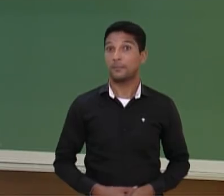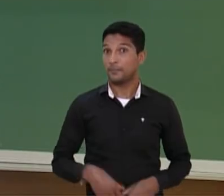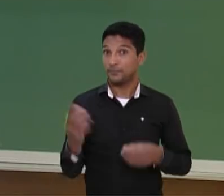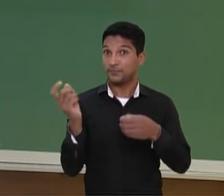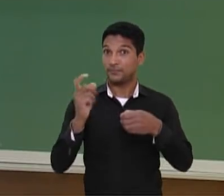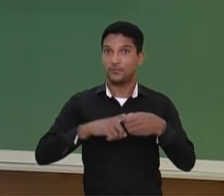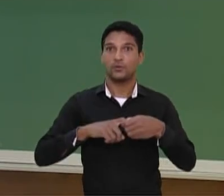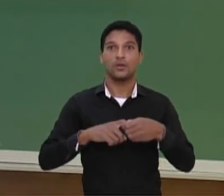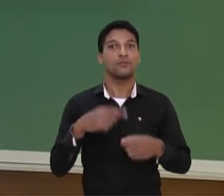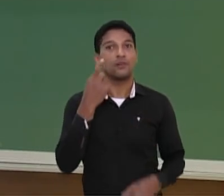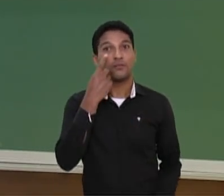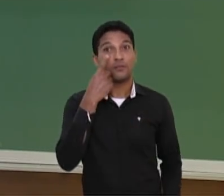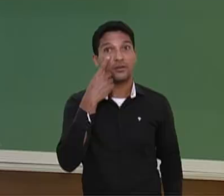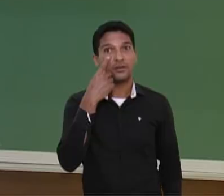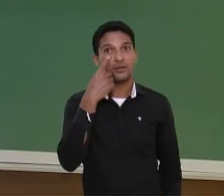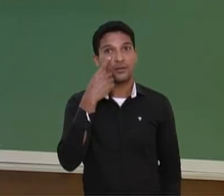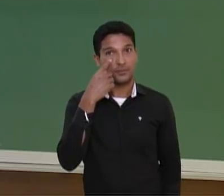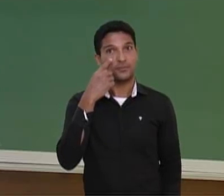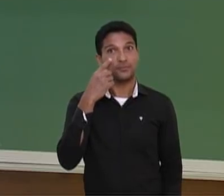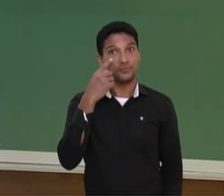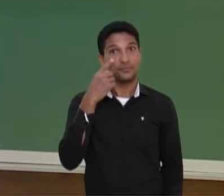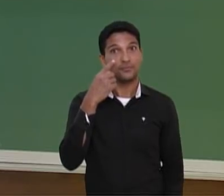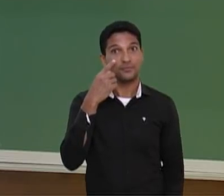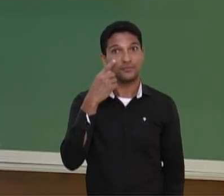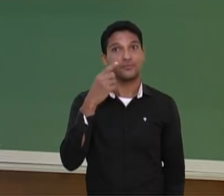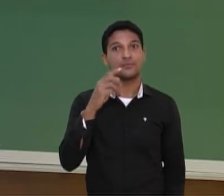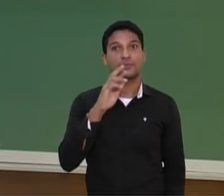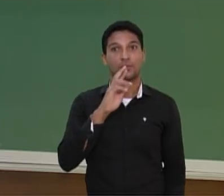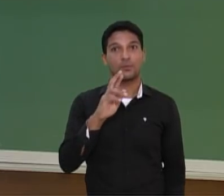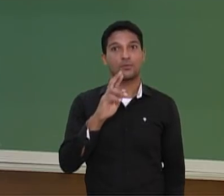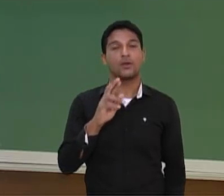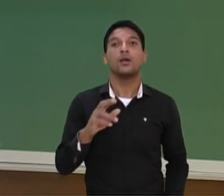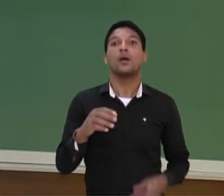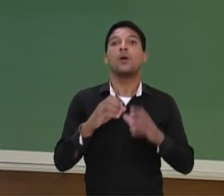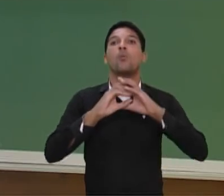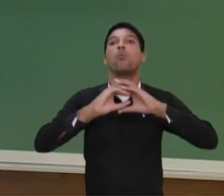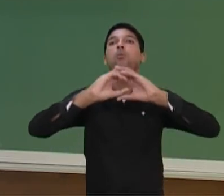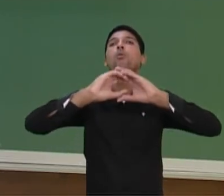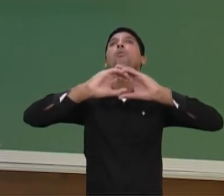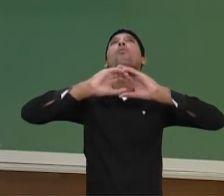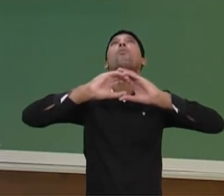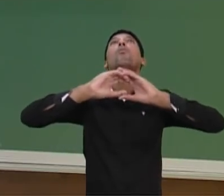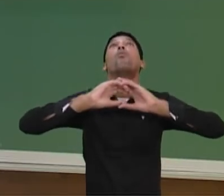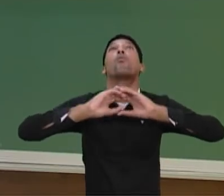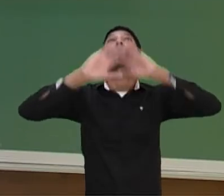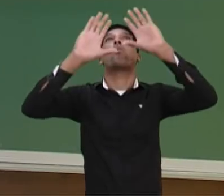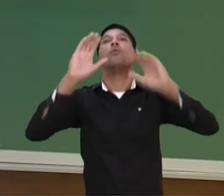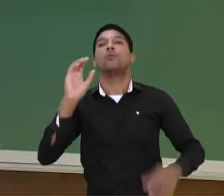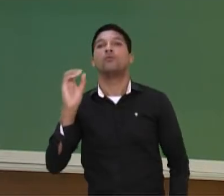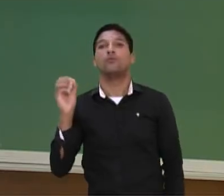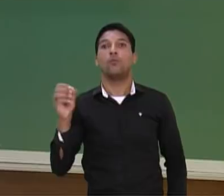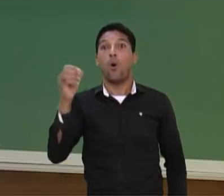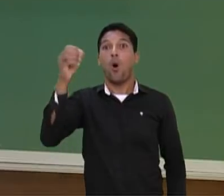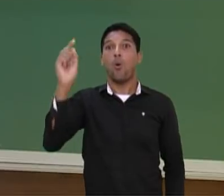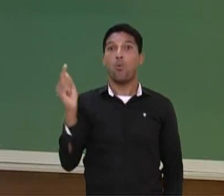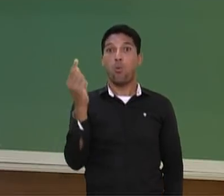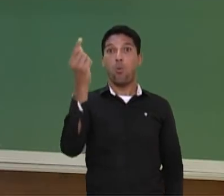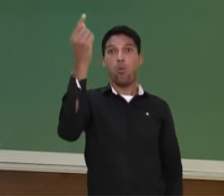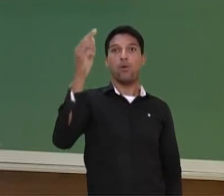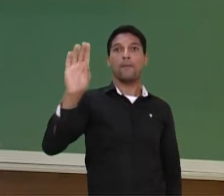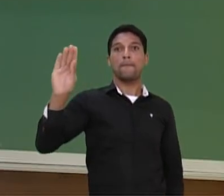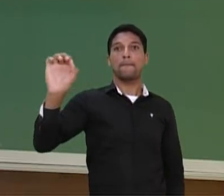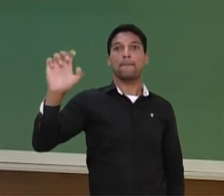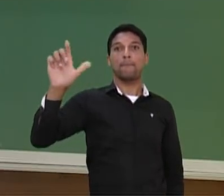Voltando então com a resolução. Em que instante a bola atinge a altura máxima, né? Então tenho aqui, foi dada a minha